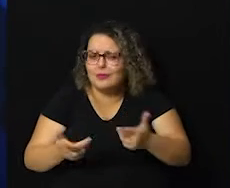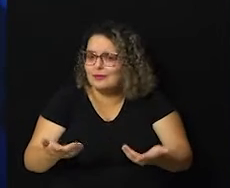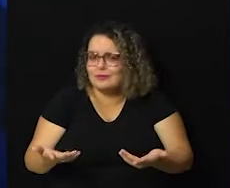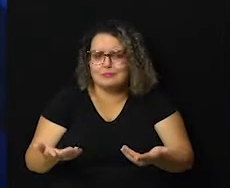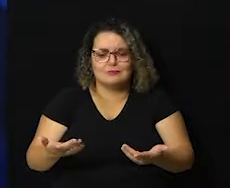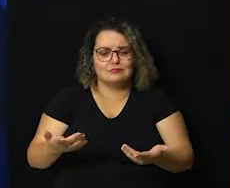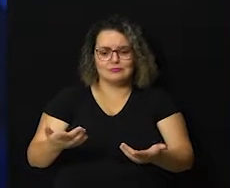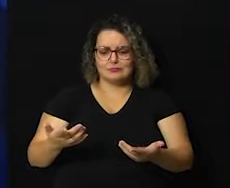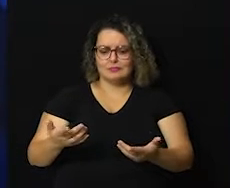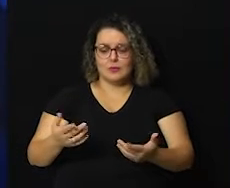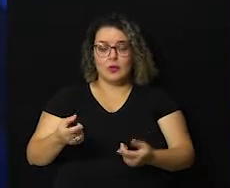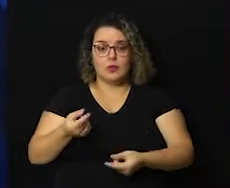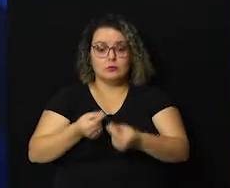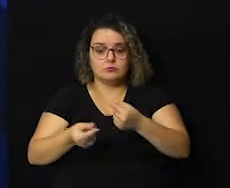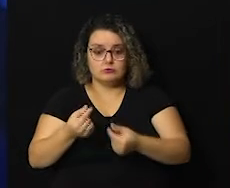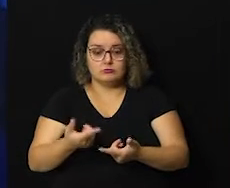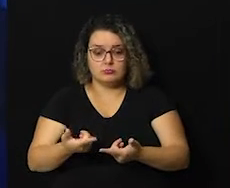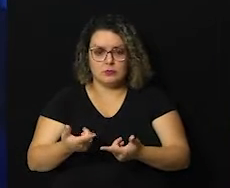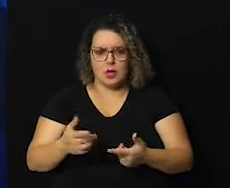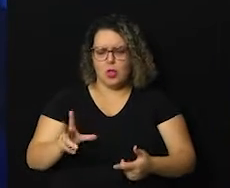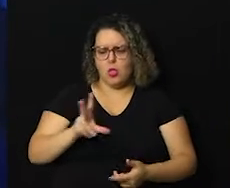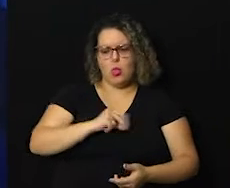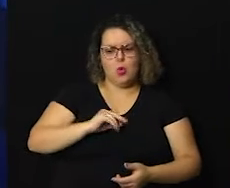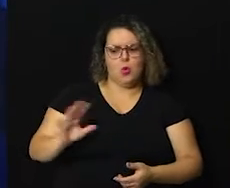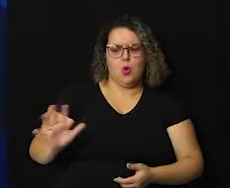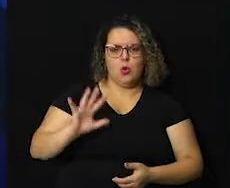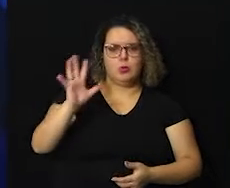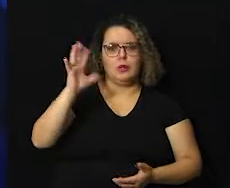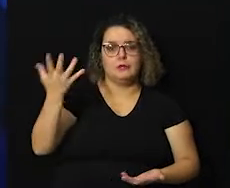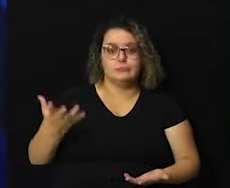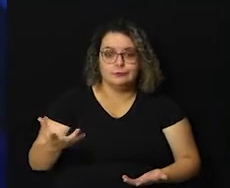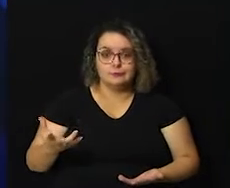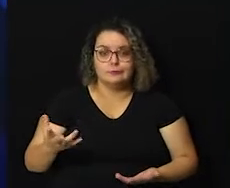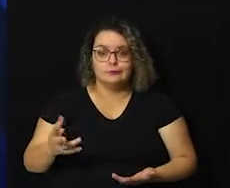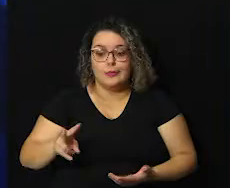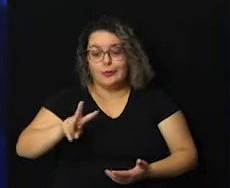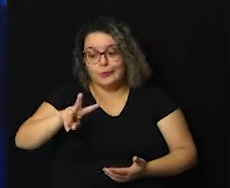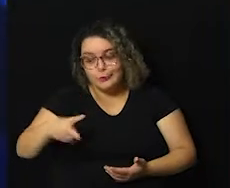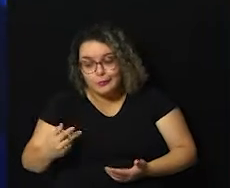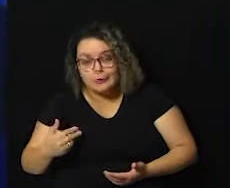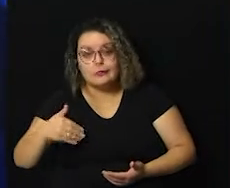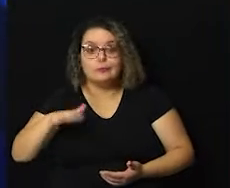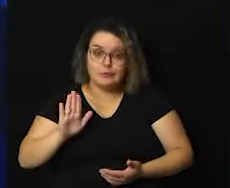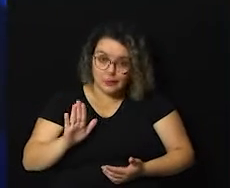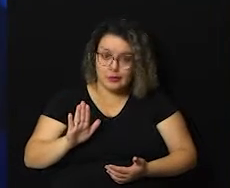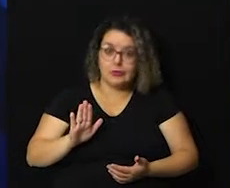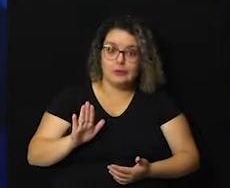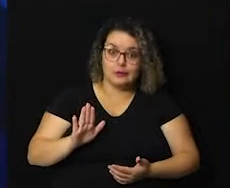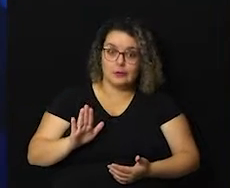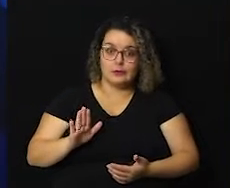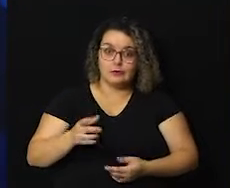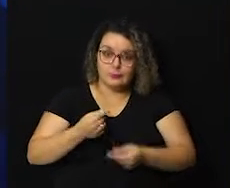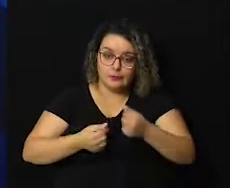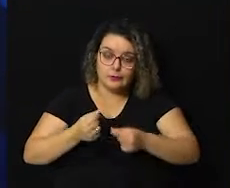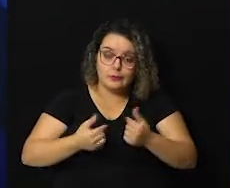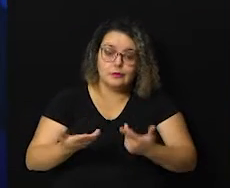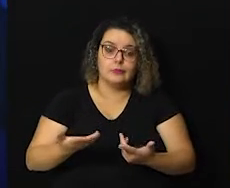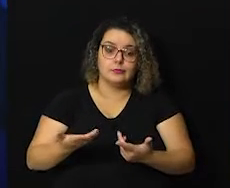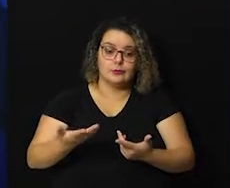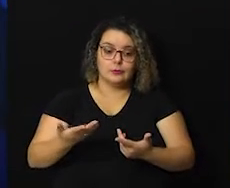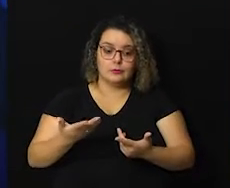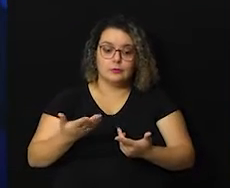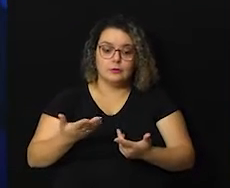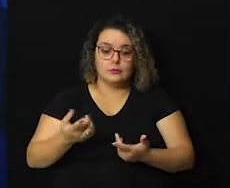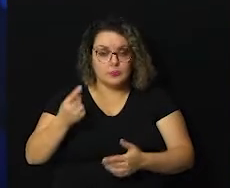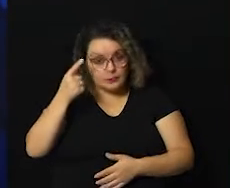também gente que é na hora que a gente deu o orçamento falou que a gente era mais caro e no final de ir ou duas vezes mais que a gente eu sou né